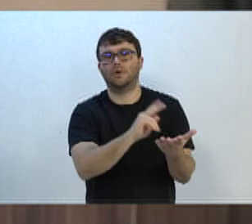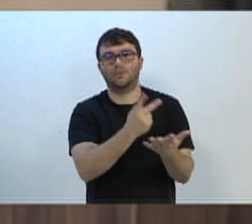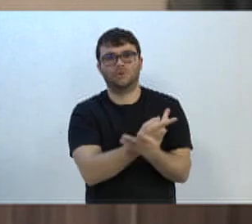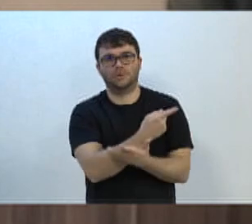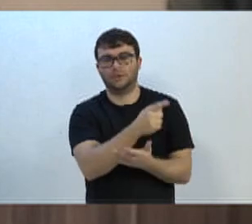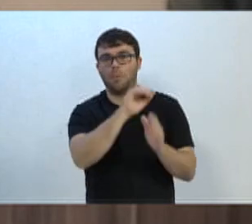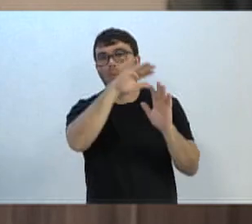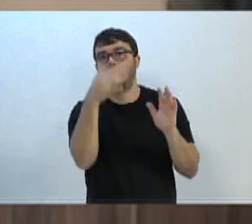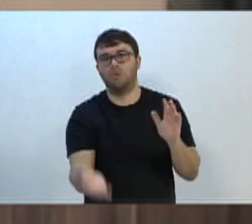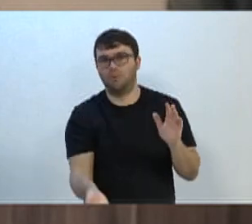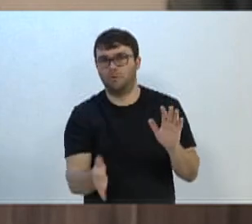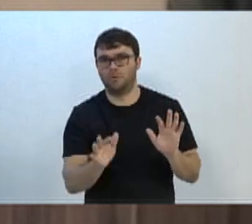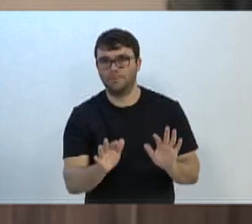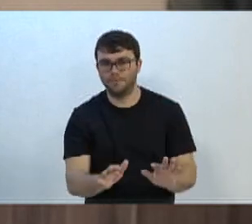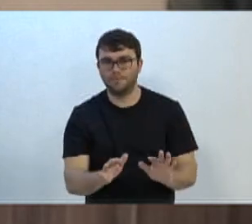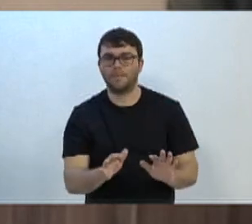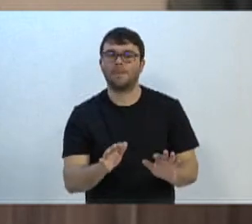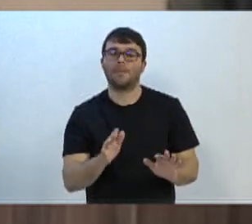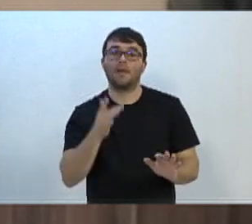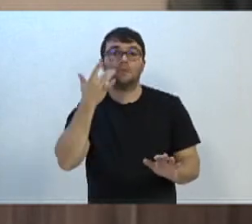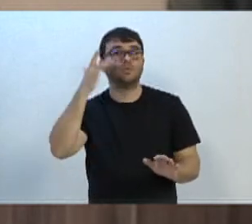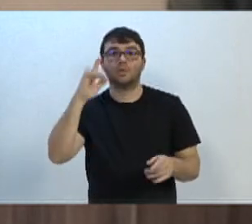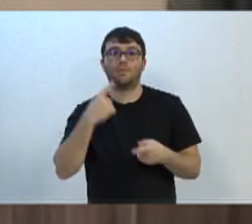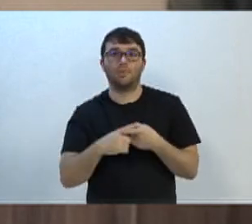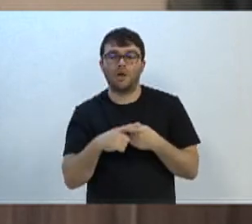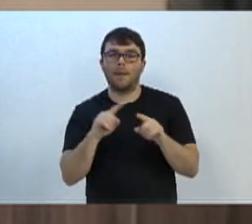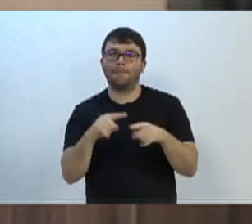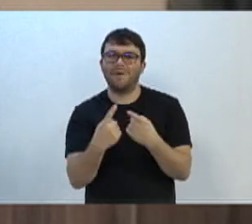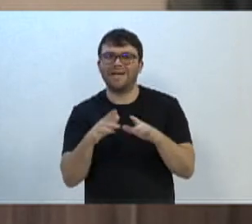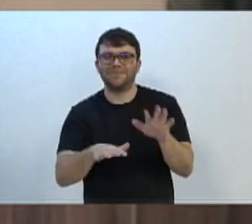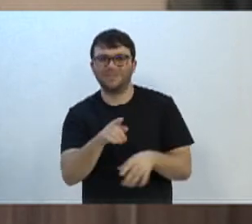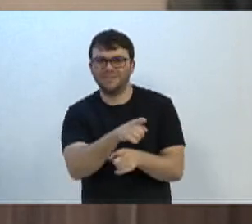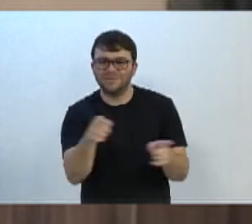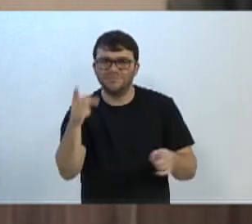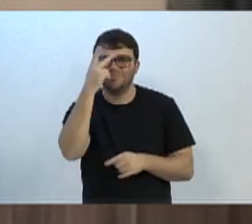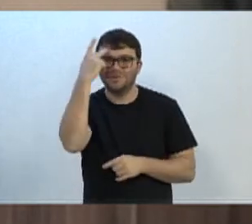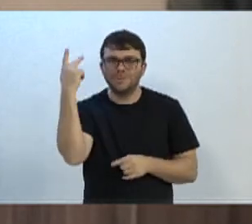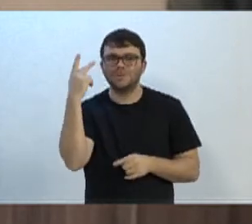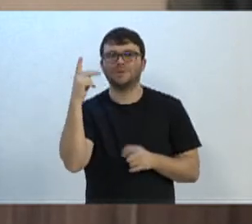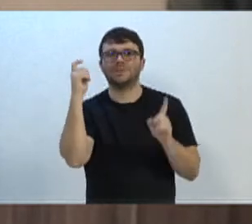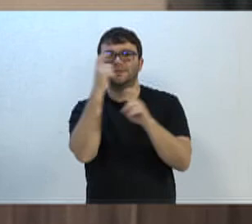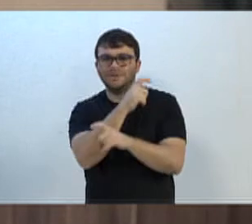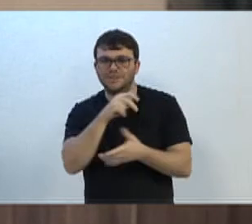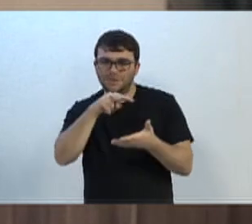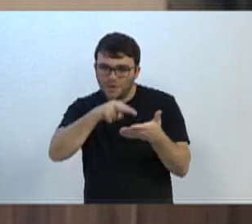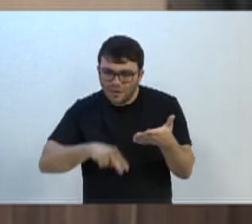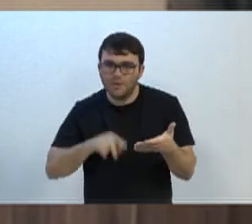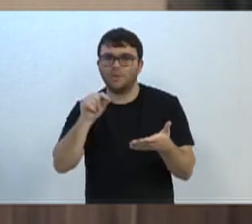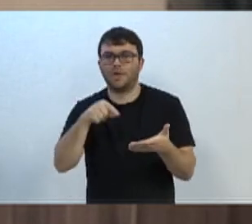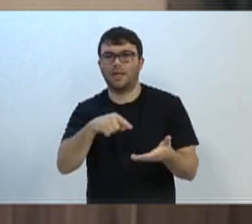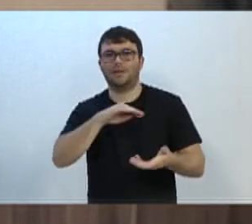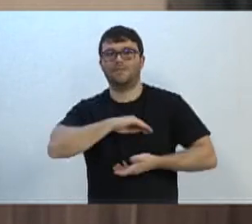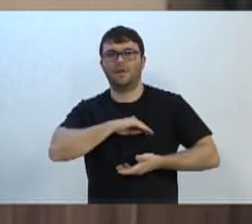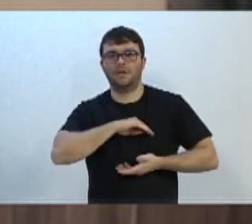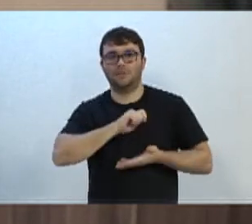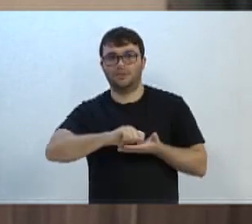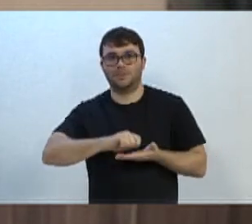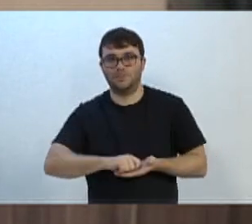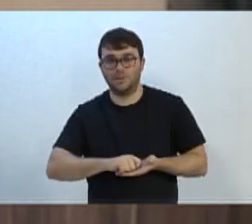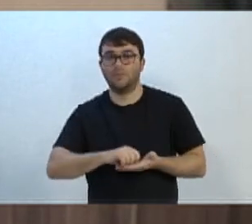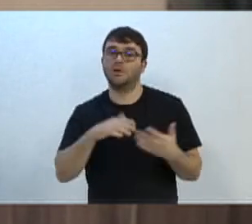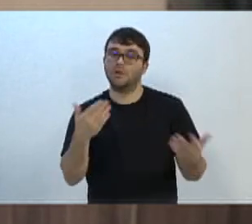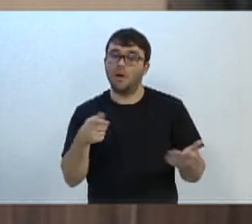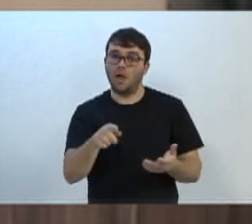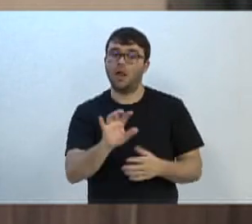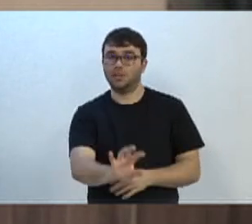forma não sei porque mas às vezes o pessoal tem dificuldade de ler e interpretar o que tá escrito e esse caso é um caso